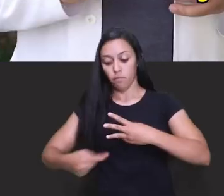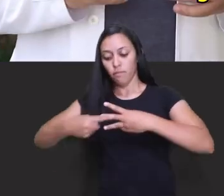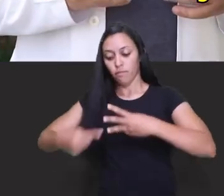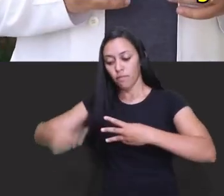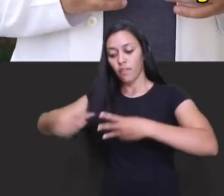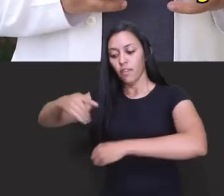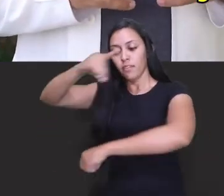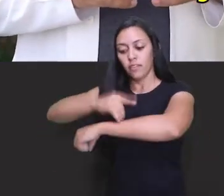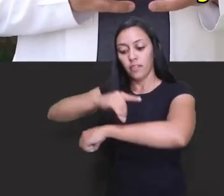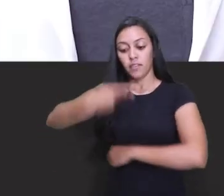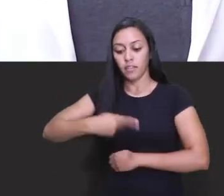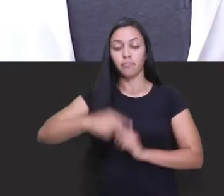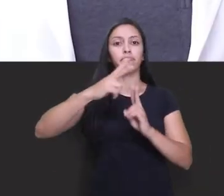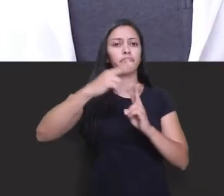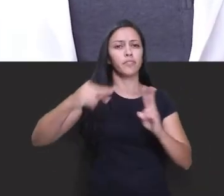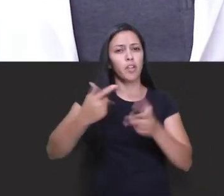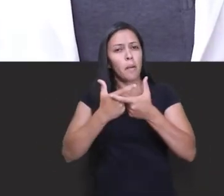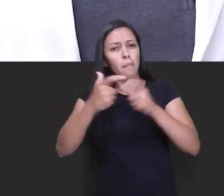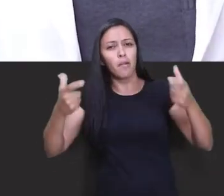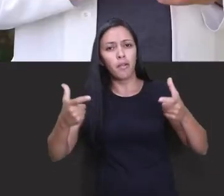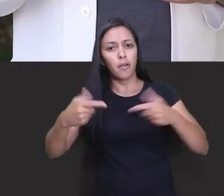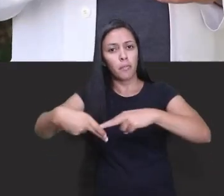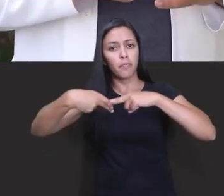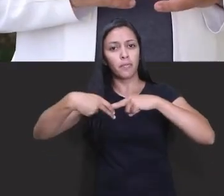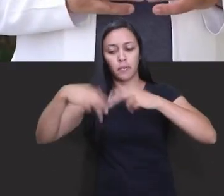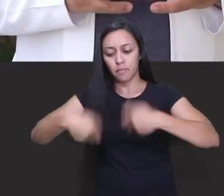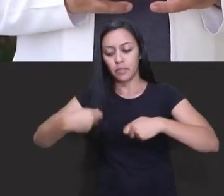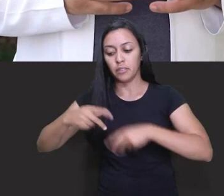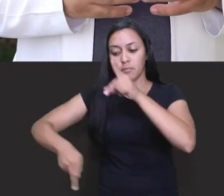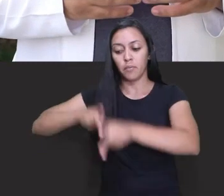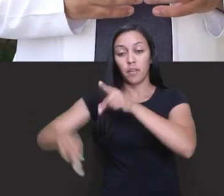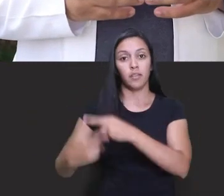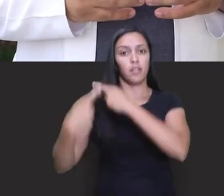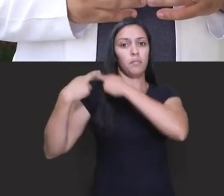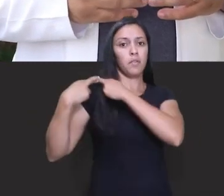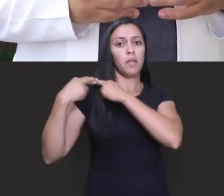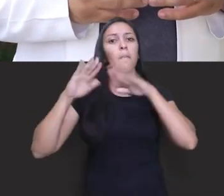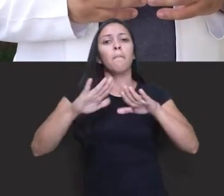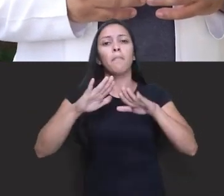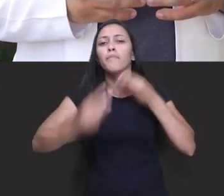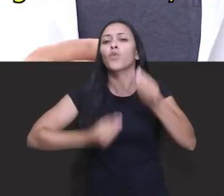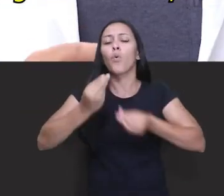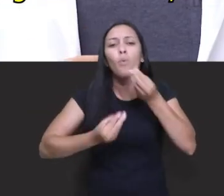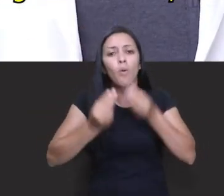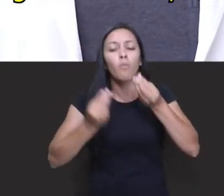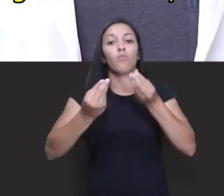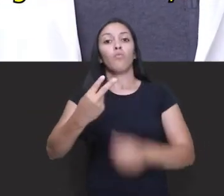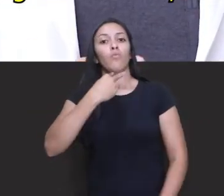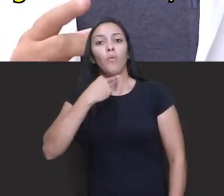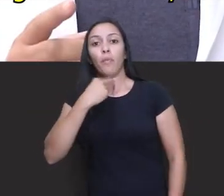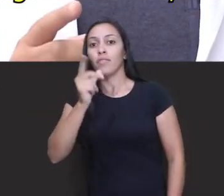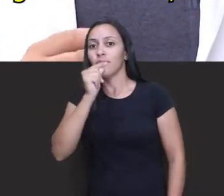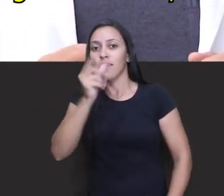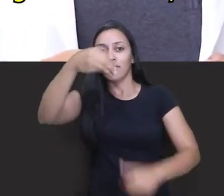Nas últimas semanas, os casos de dengue têm aumentado em Ponte Nova. Com isso, o compromisso de todos também deve aumentar. Então devemos